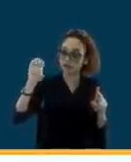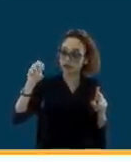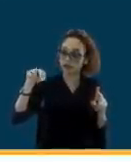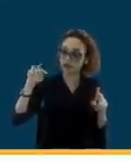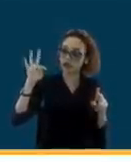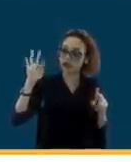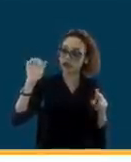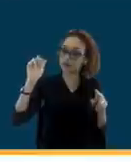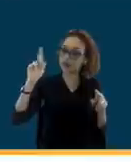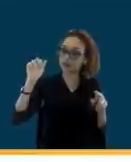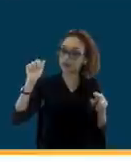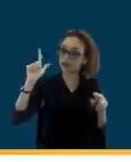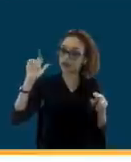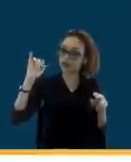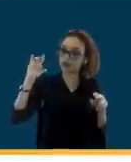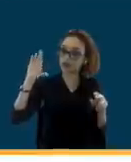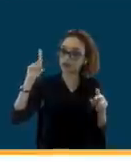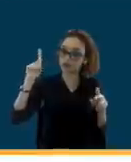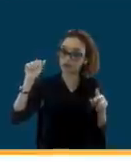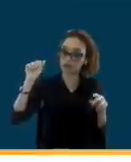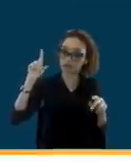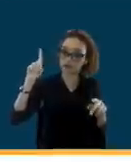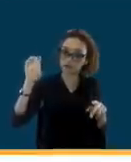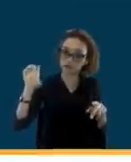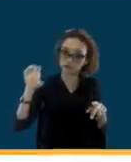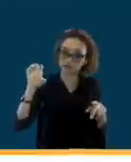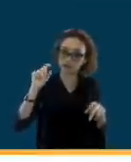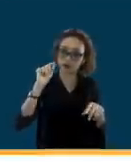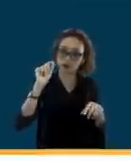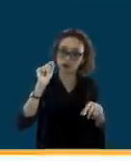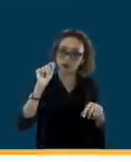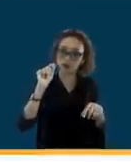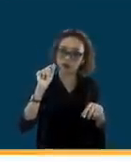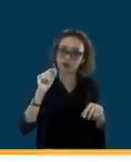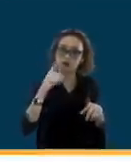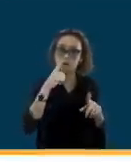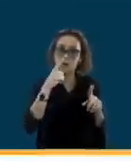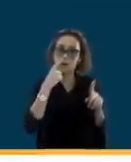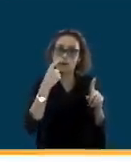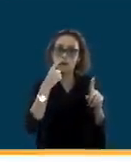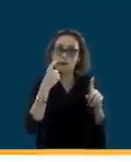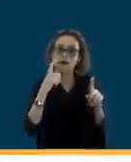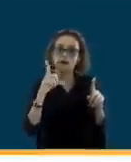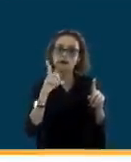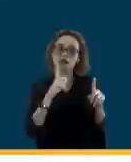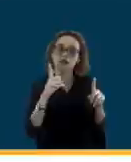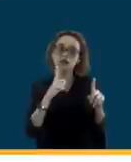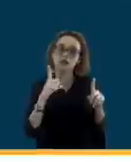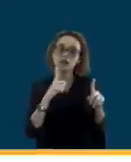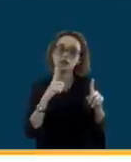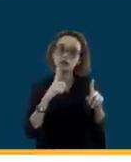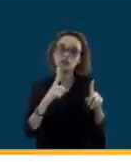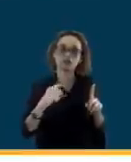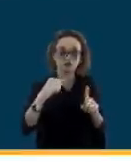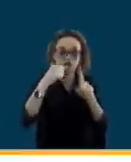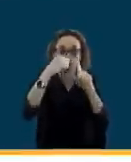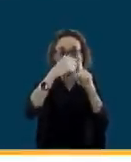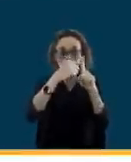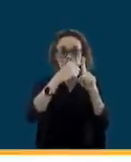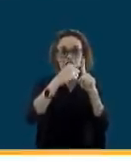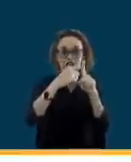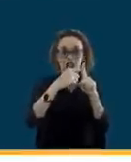os municípios do Brasil. Uma descentralização radical está tendo efeitos muito positivos, inclusive